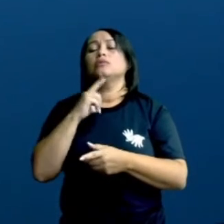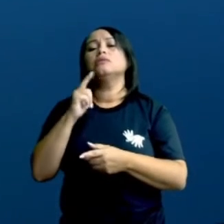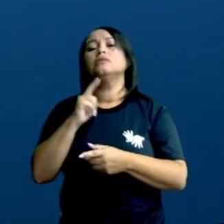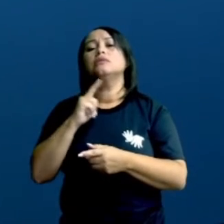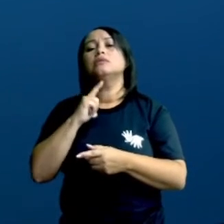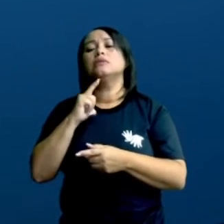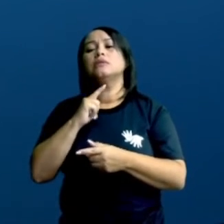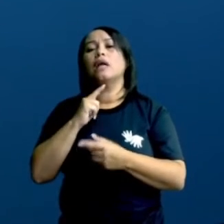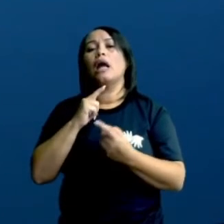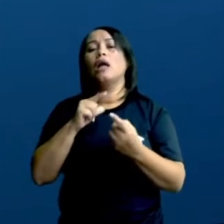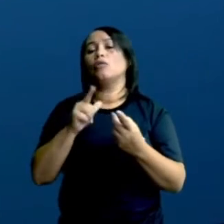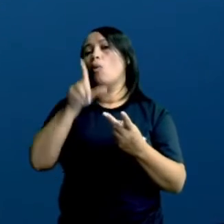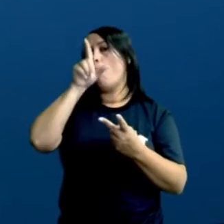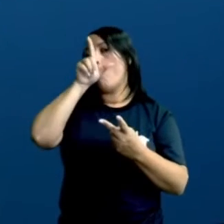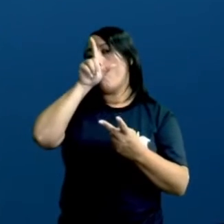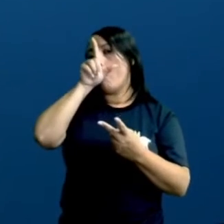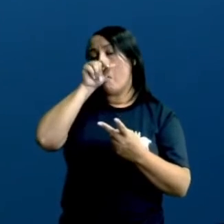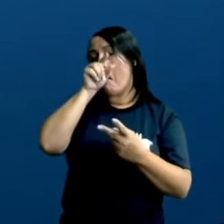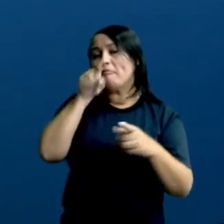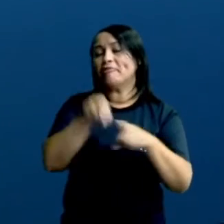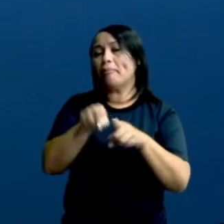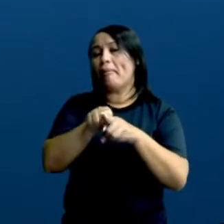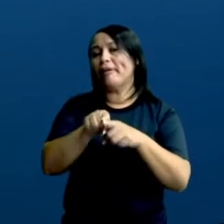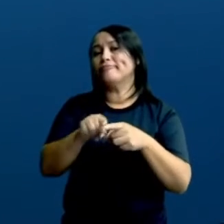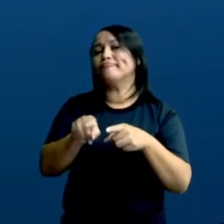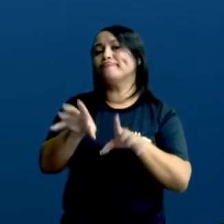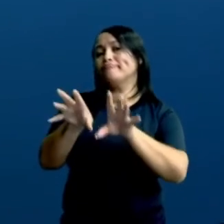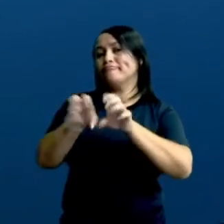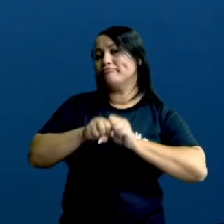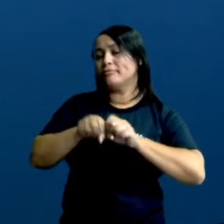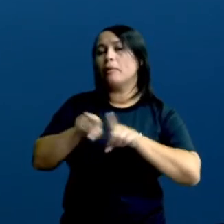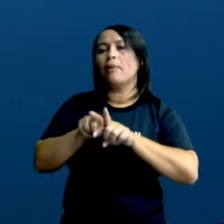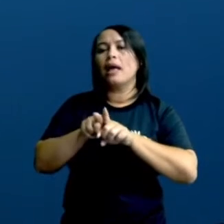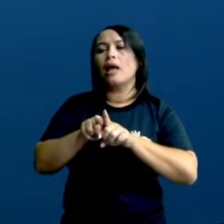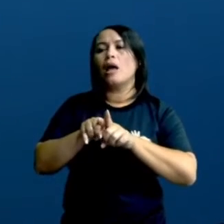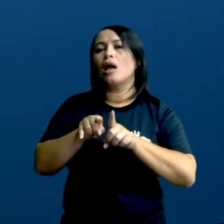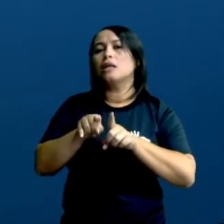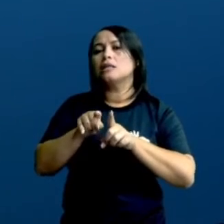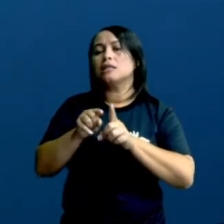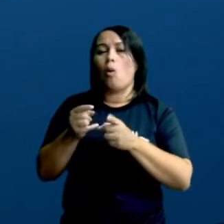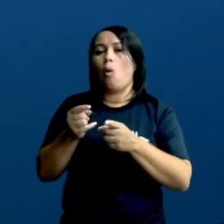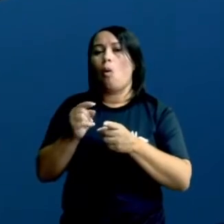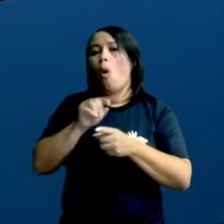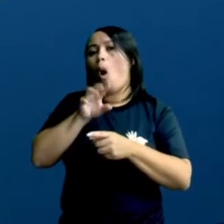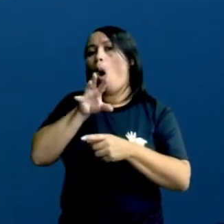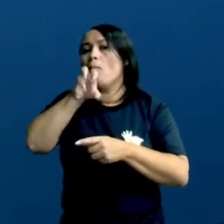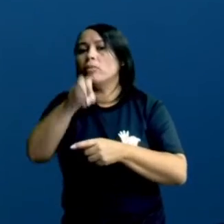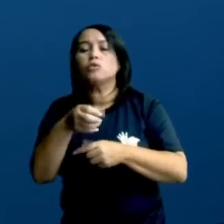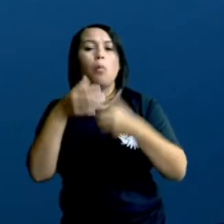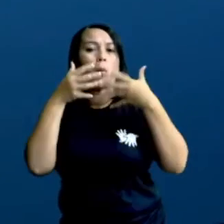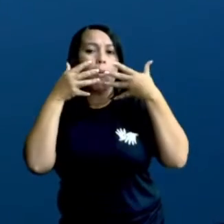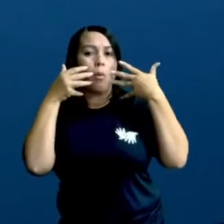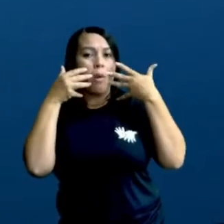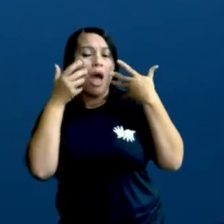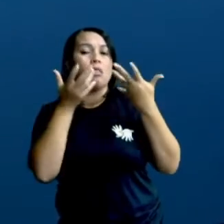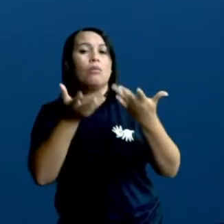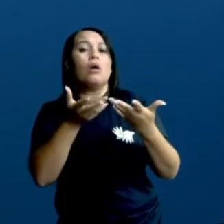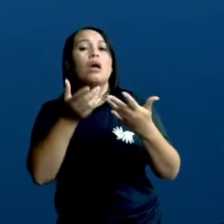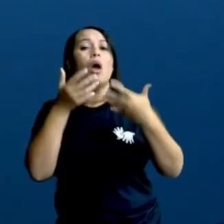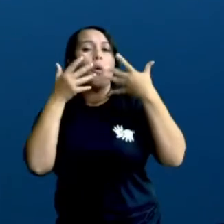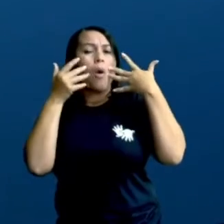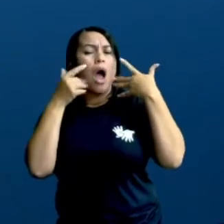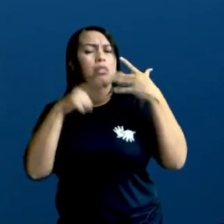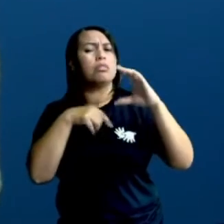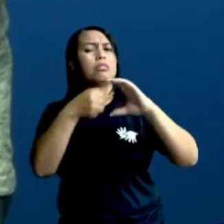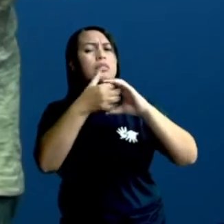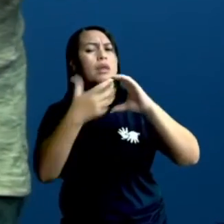toxoplasma ou uma ave infectada com toxoplasma, eles são devorados por um gato. E esse gato, ele possui